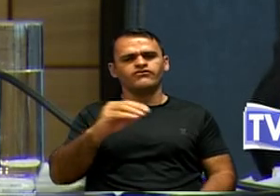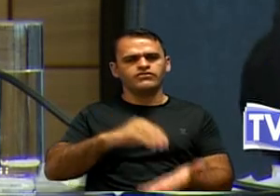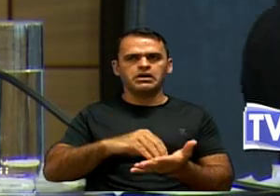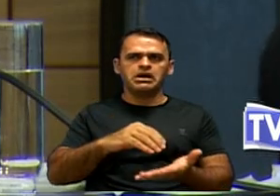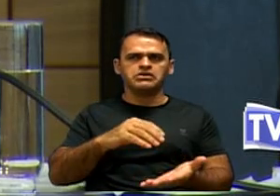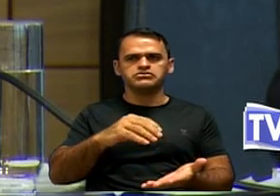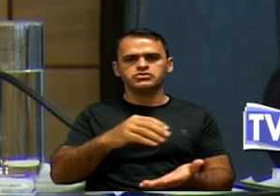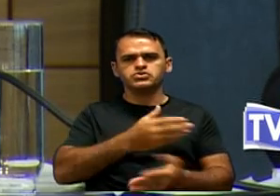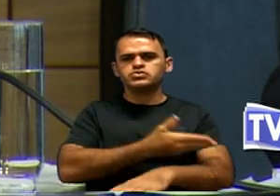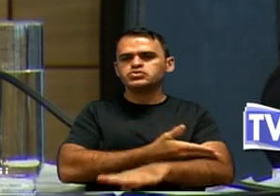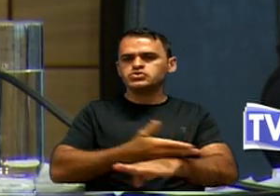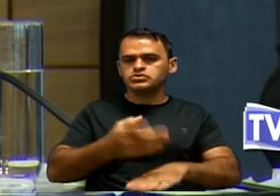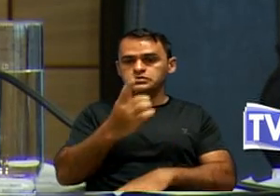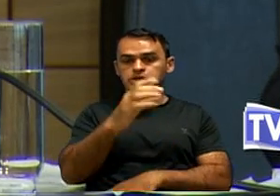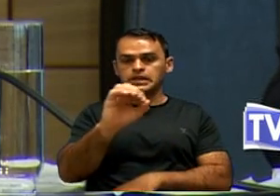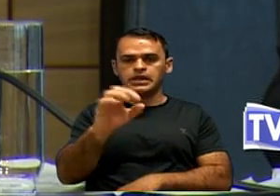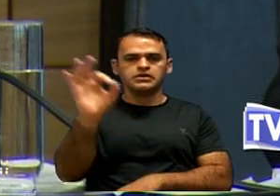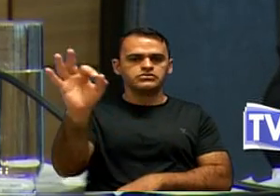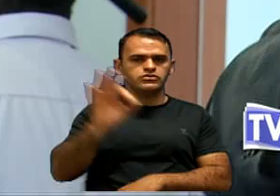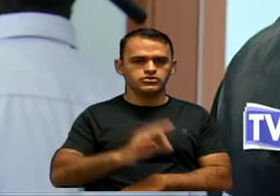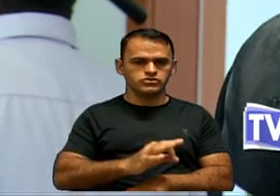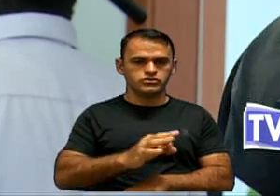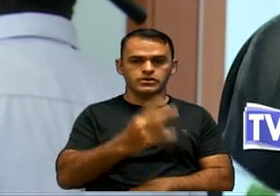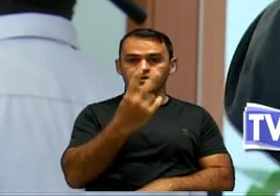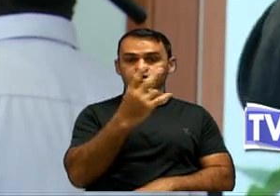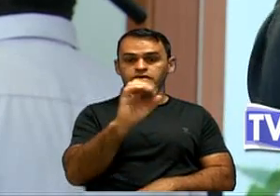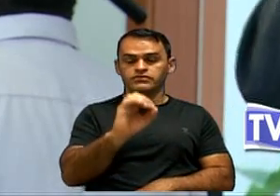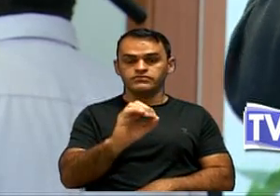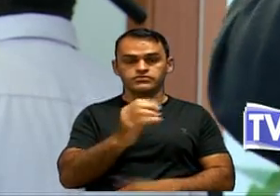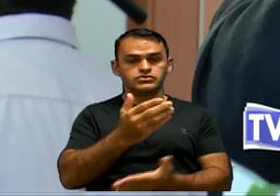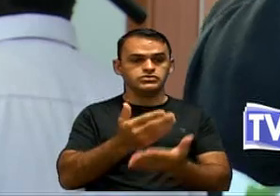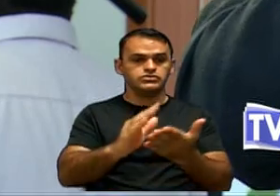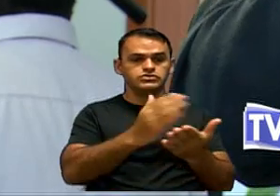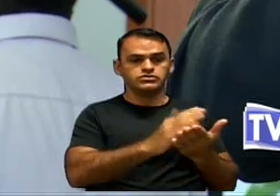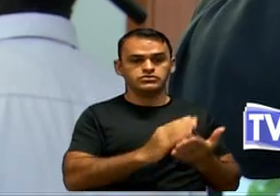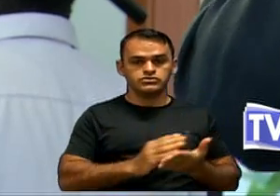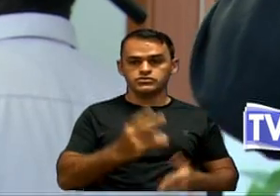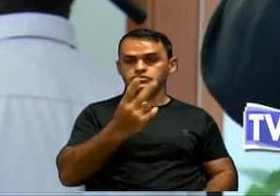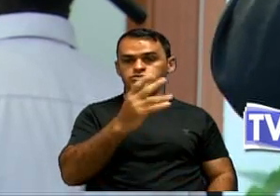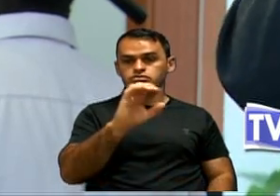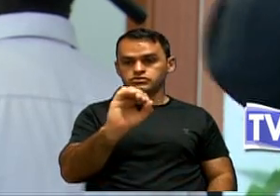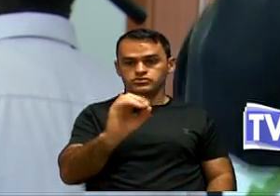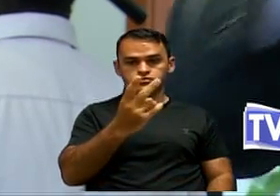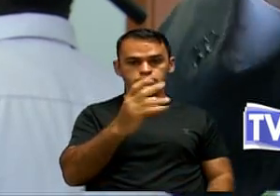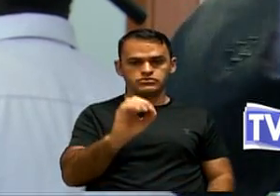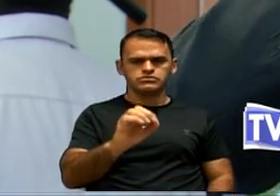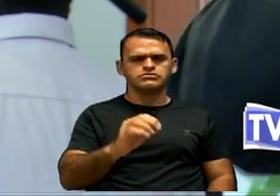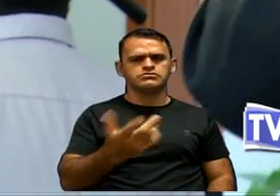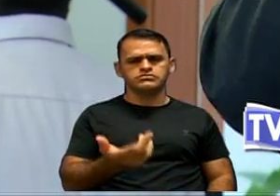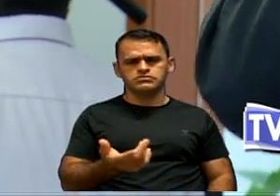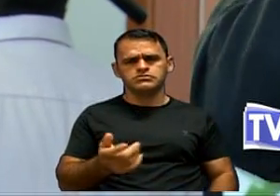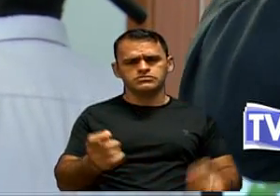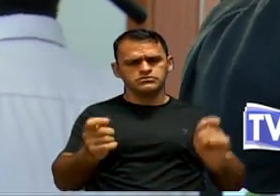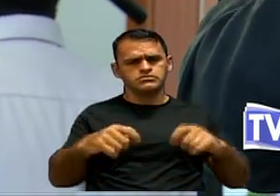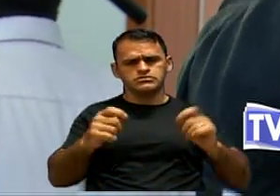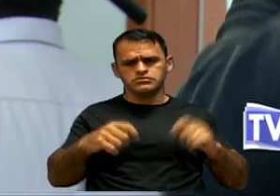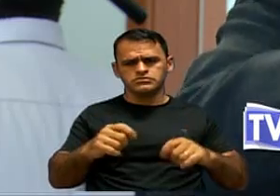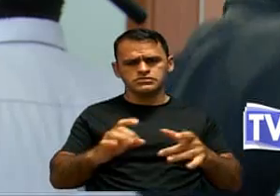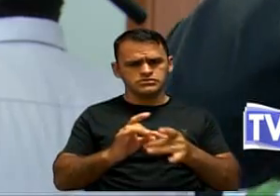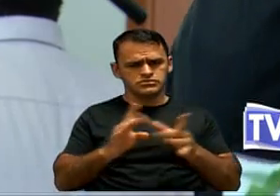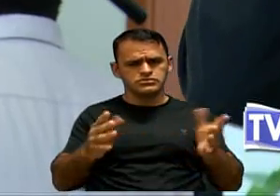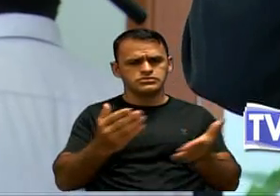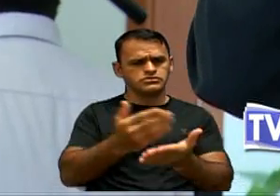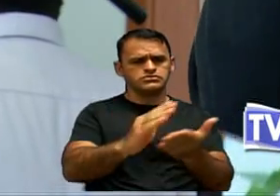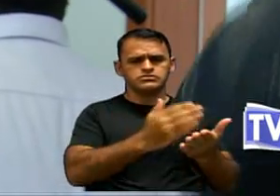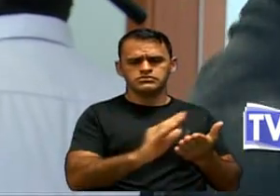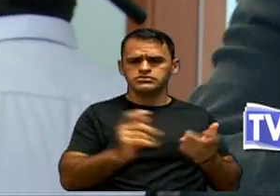nisso aí, fora o que está sobrando, já sobra 20 pratos. E 200 alunos, por exemplo, tinha que ter 2 professores por sala, ia ter 8 professores.